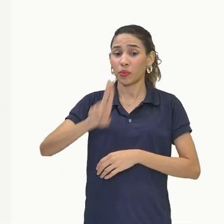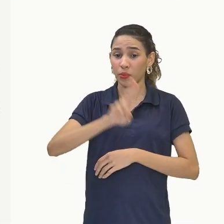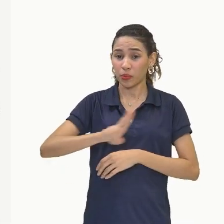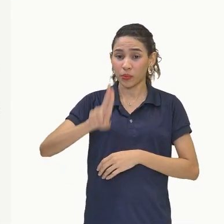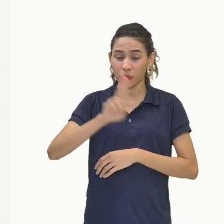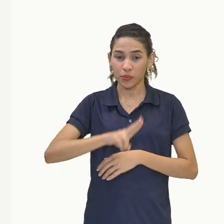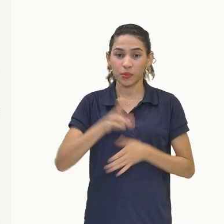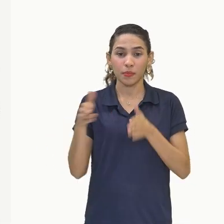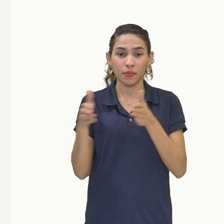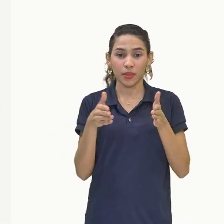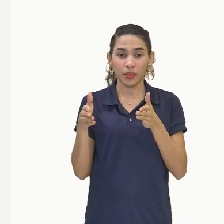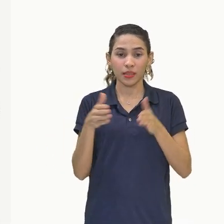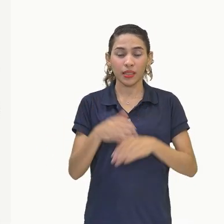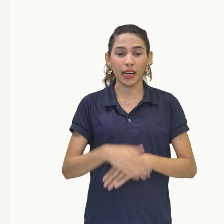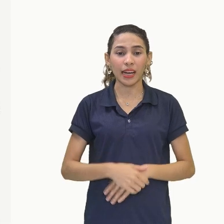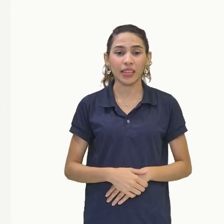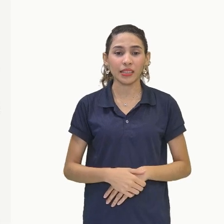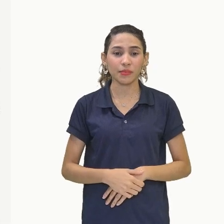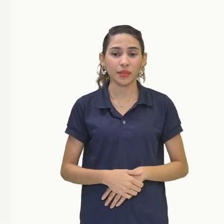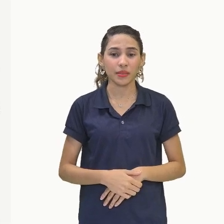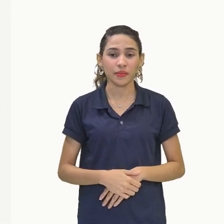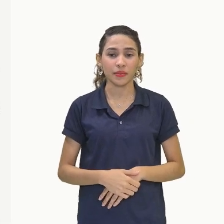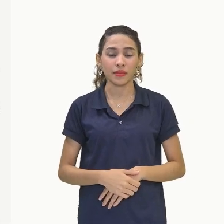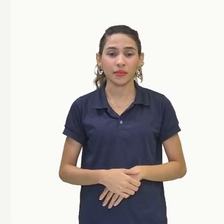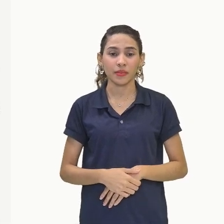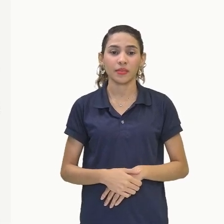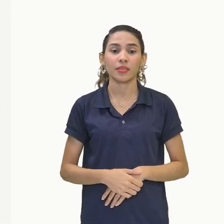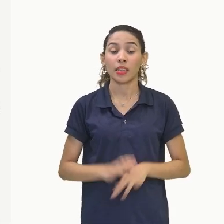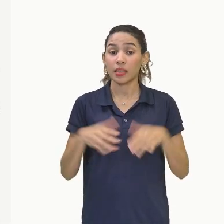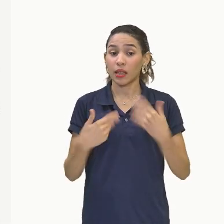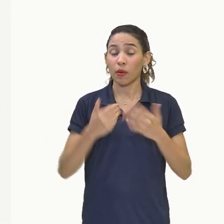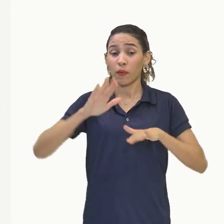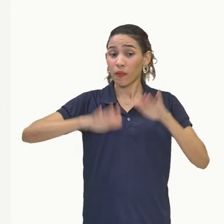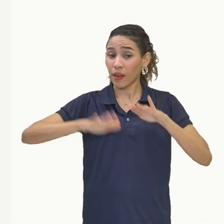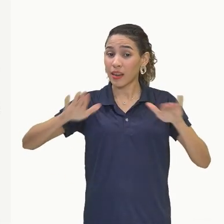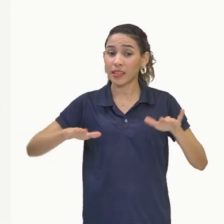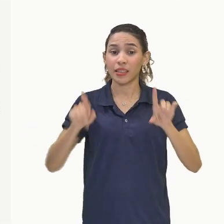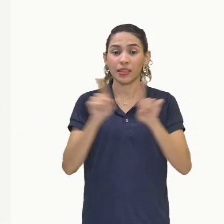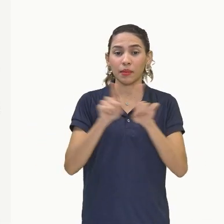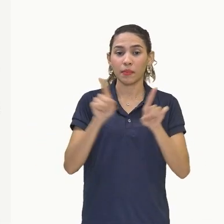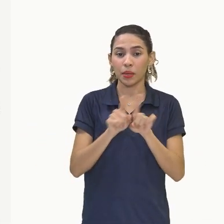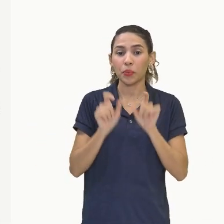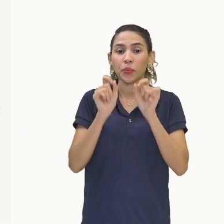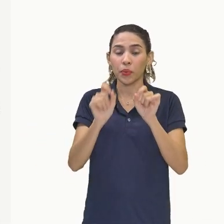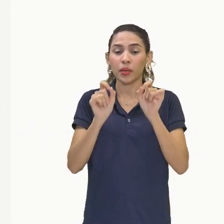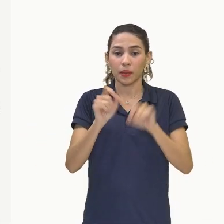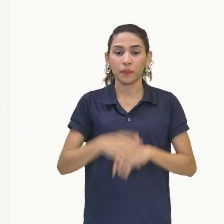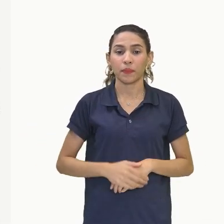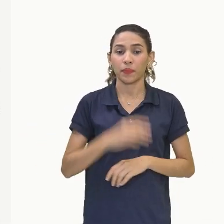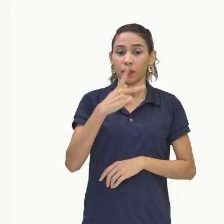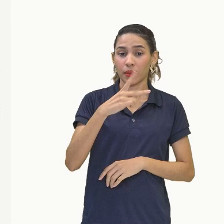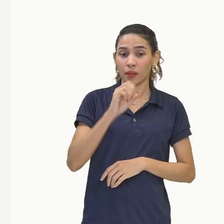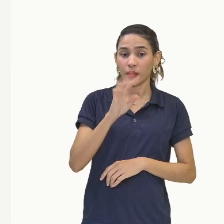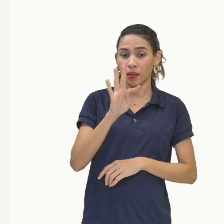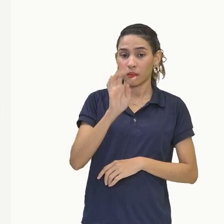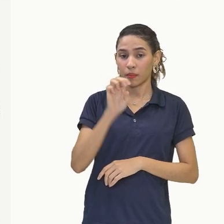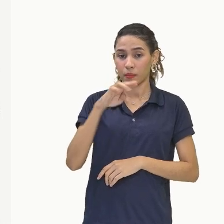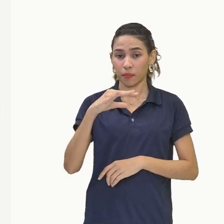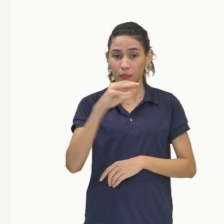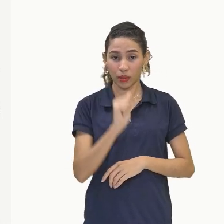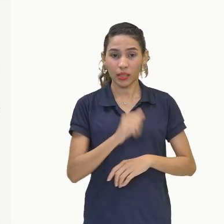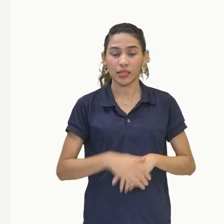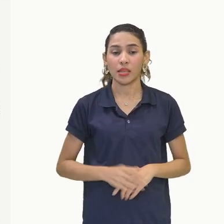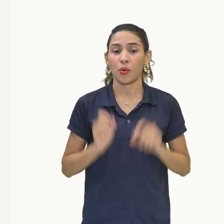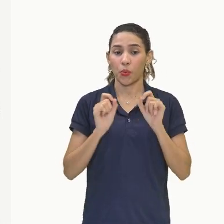determinado período. E este pode variar conforme, olha aqui, a potência de